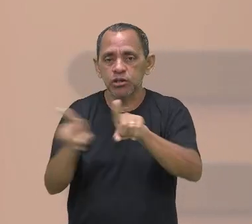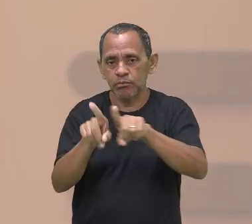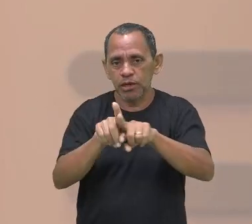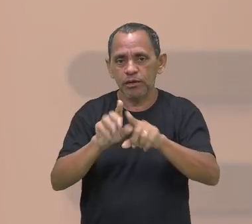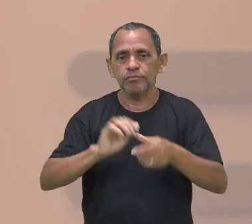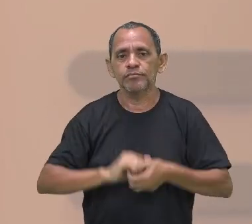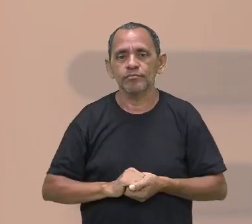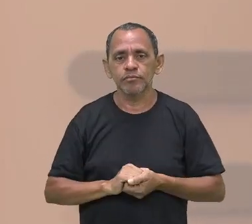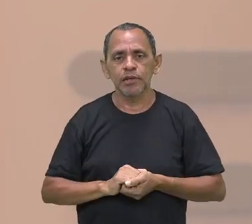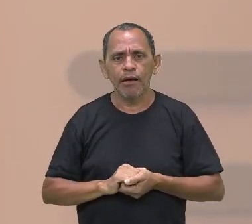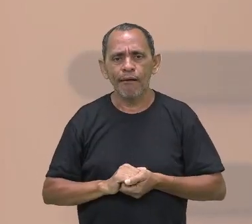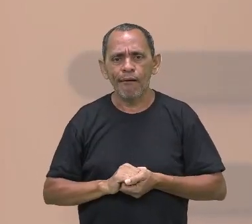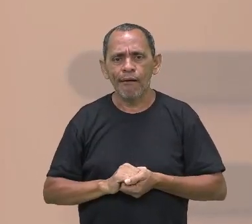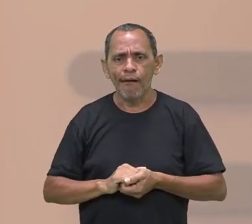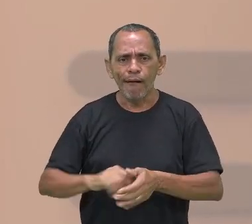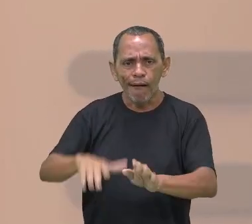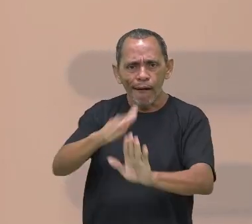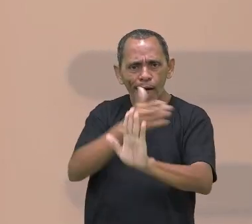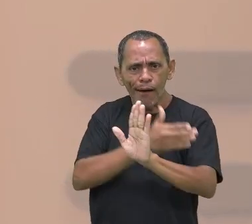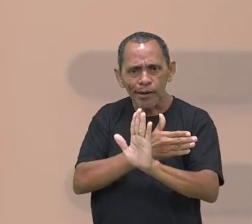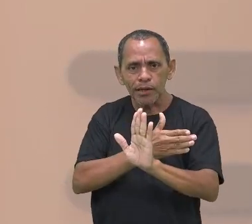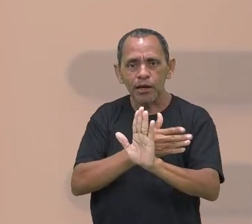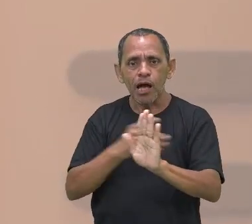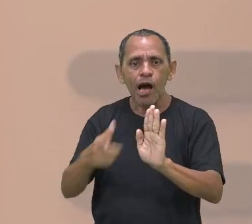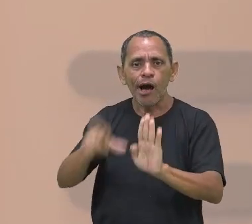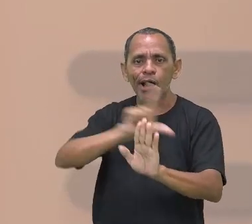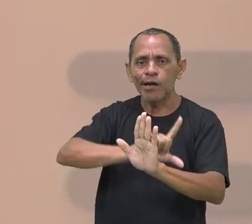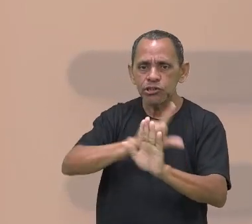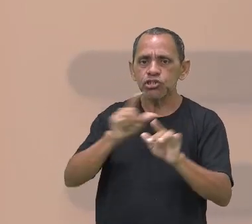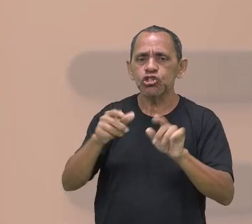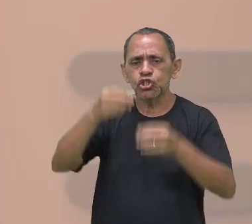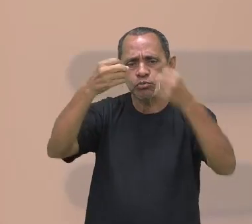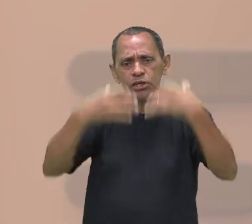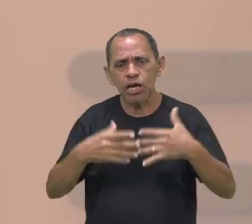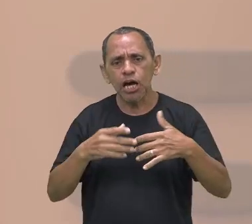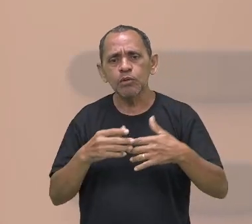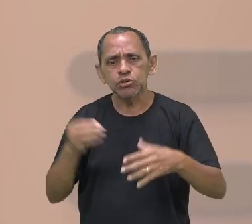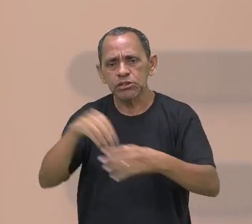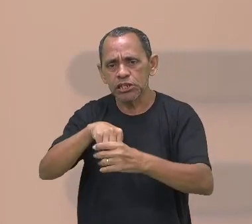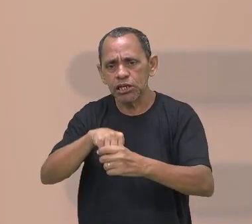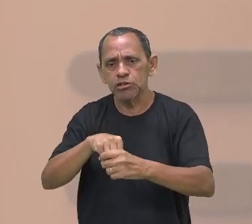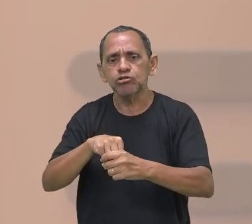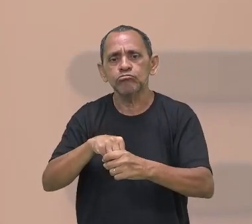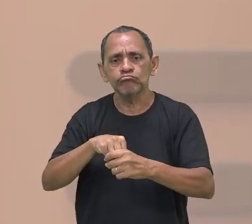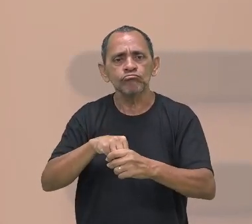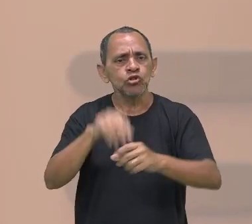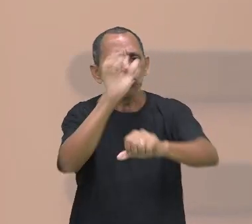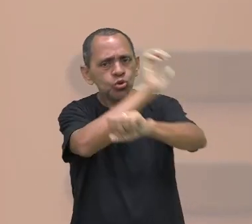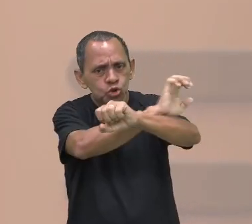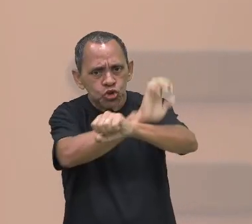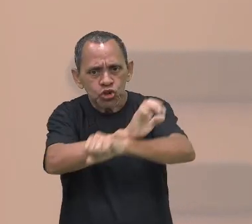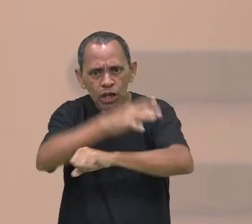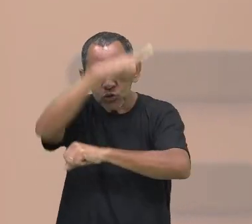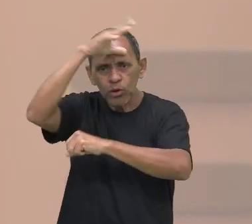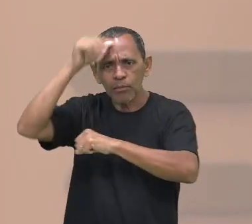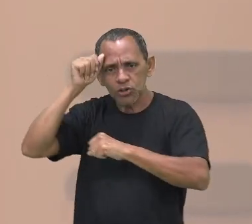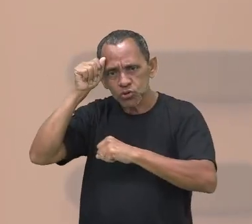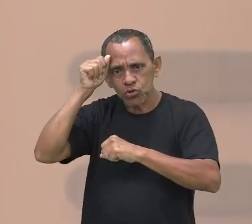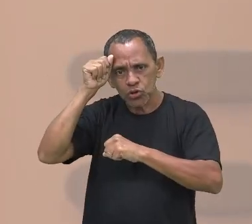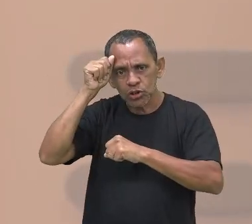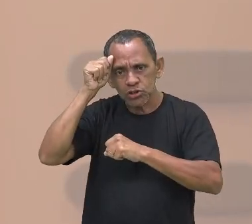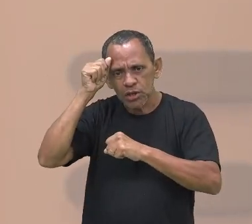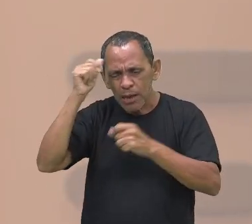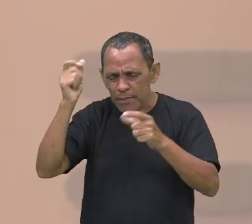há pouco aqui do nosso estado, Amazonas. Vejam, no sentido micro, nós já sentimos essa diferença.